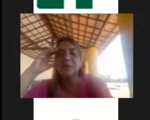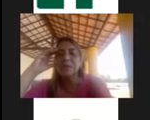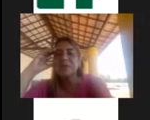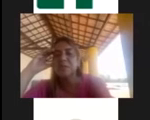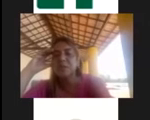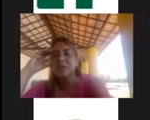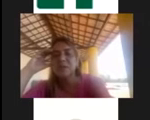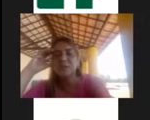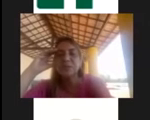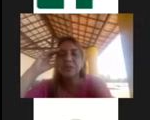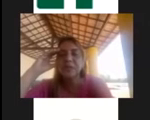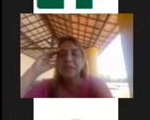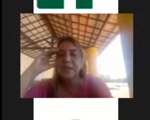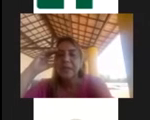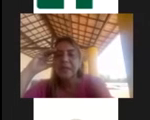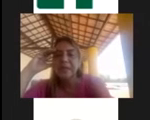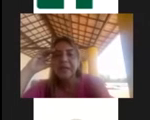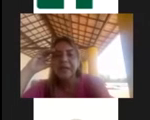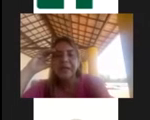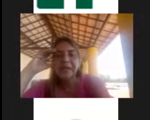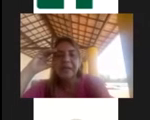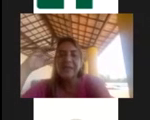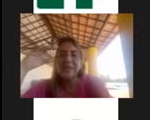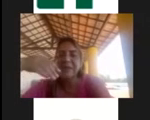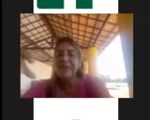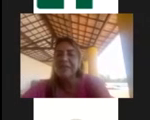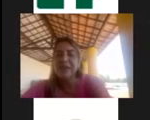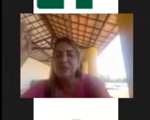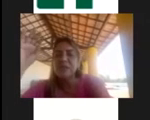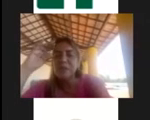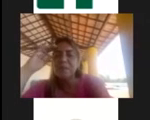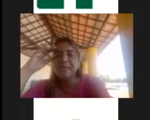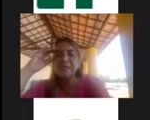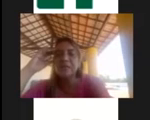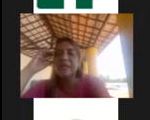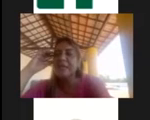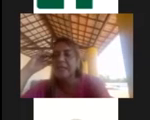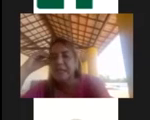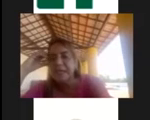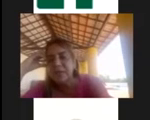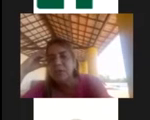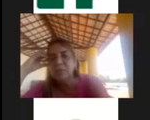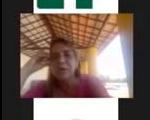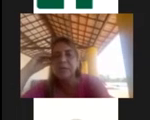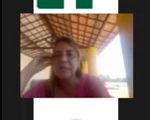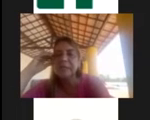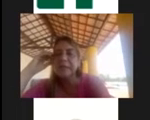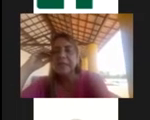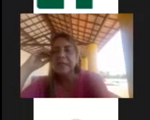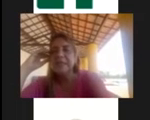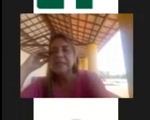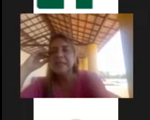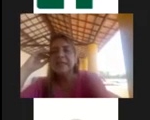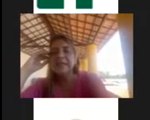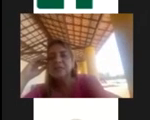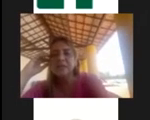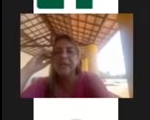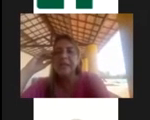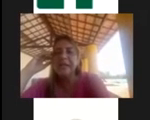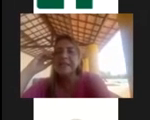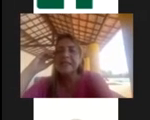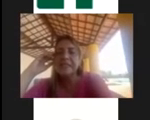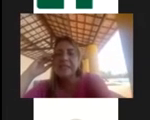Europa Crisis Dispute Resolution, né? E aí você vai ter vários outros, vai passando, o ICAN, que é um outro programa, né,